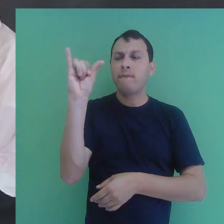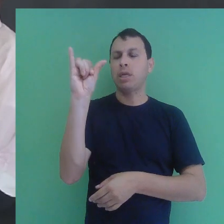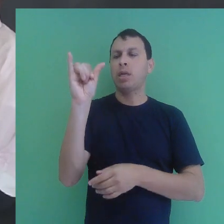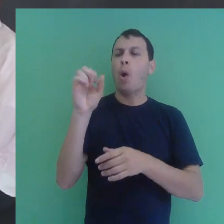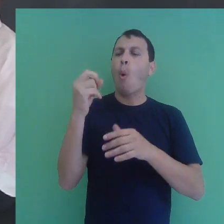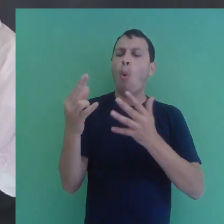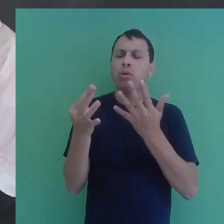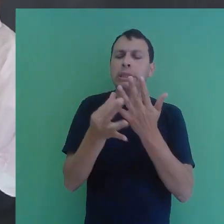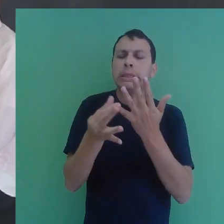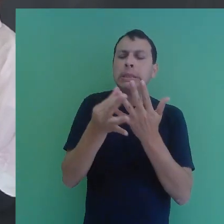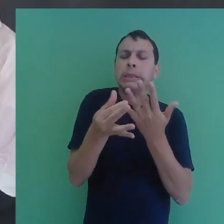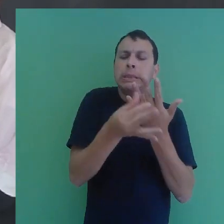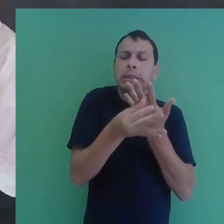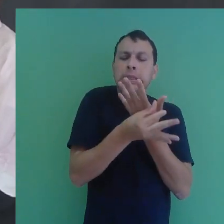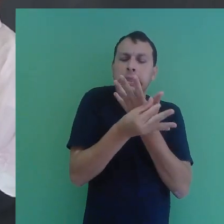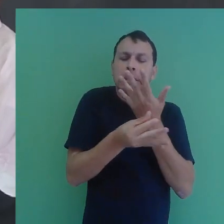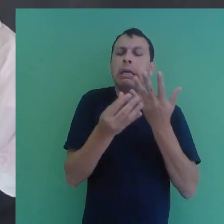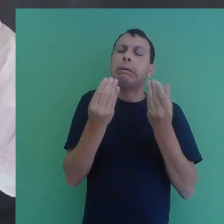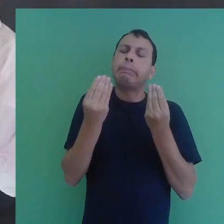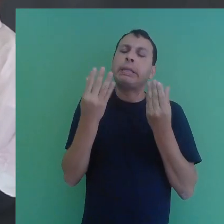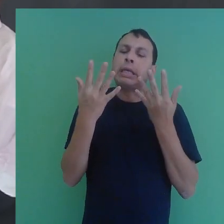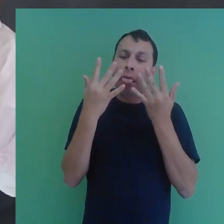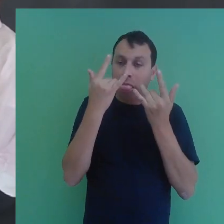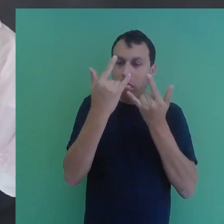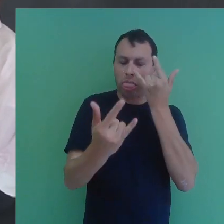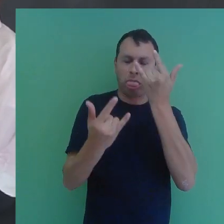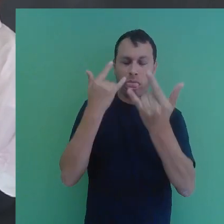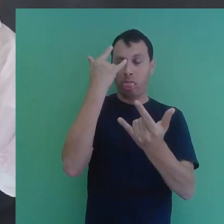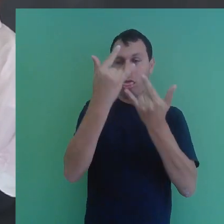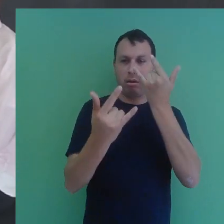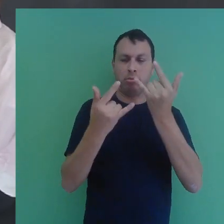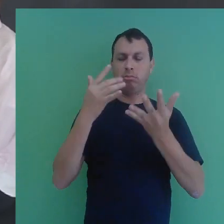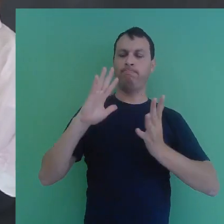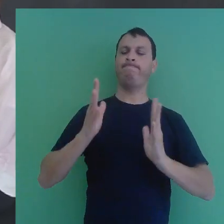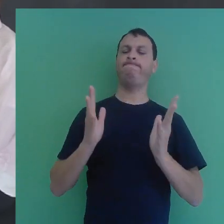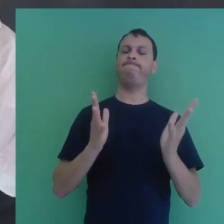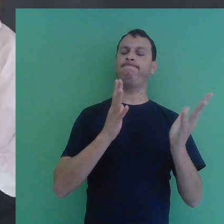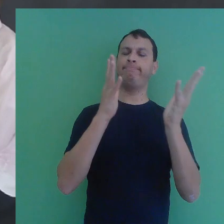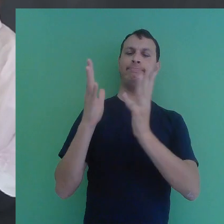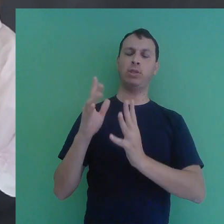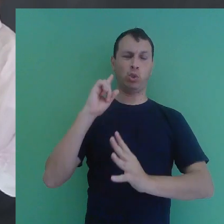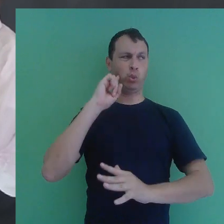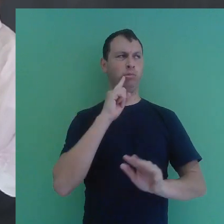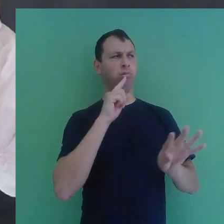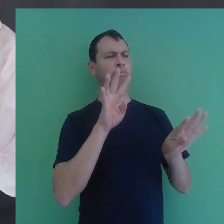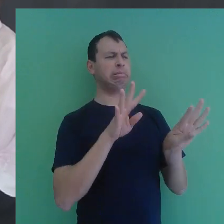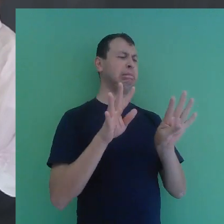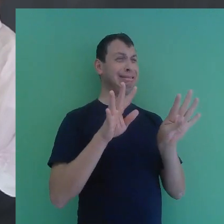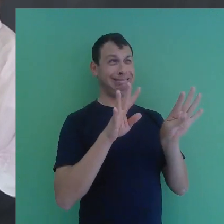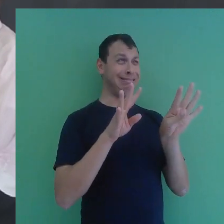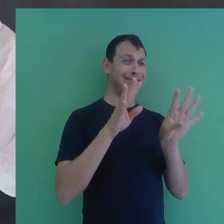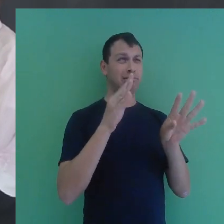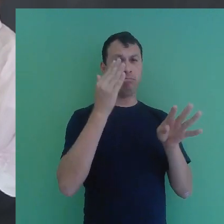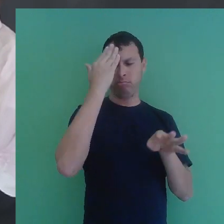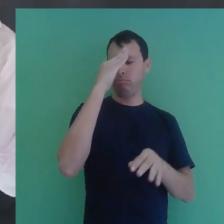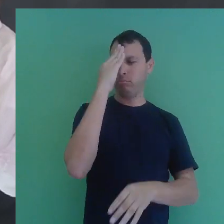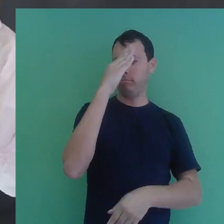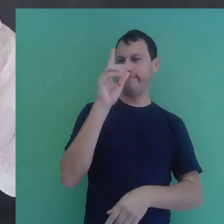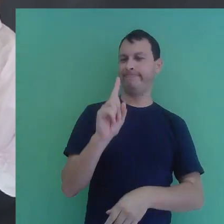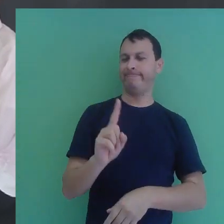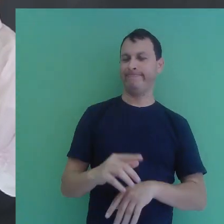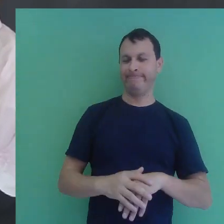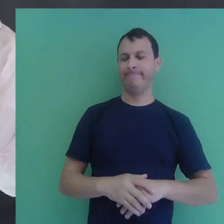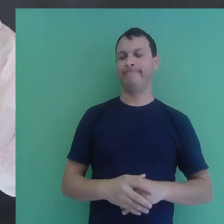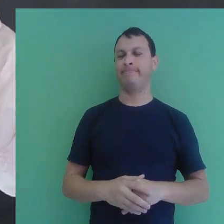grandes, ou muitos anéis na mão, para que isso não chame atenção do surdo para outra coisa que não a